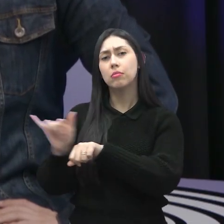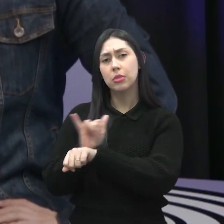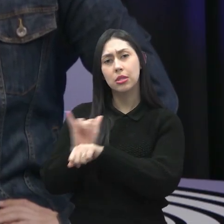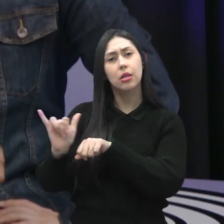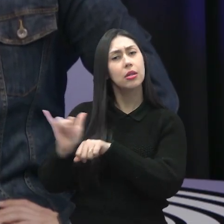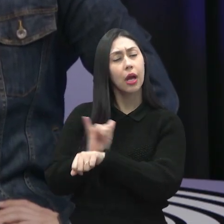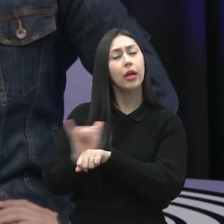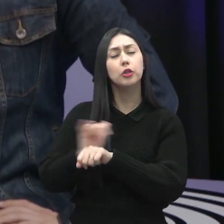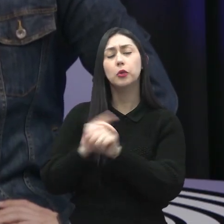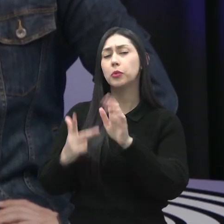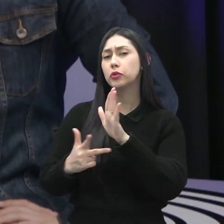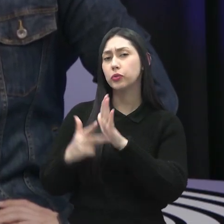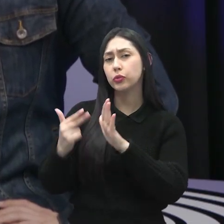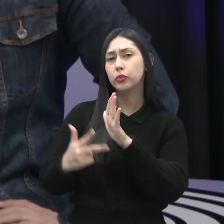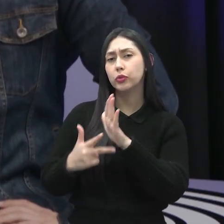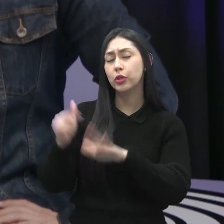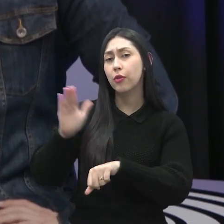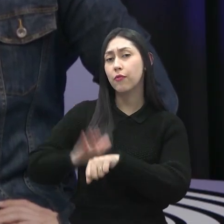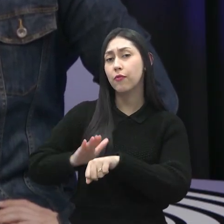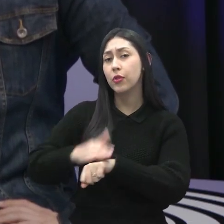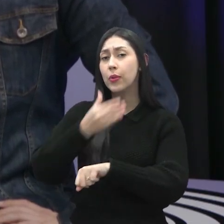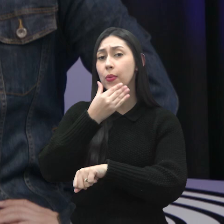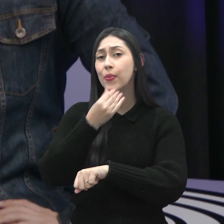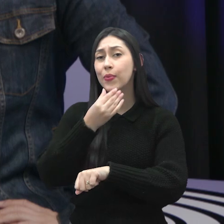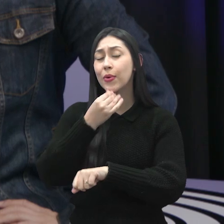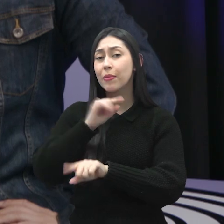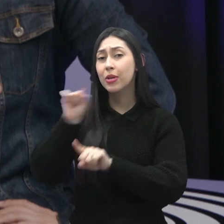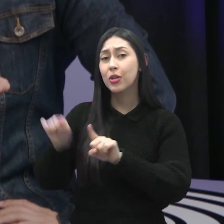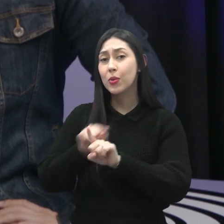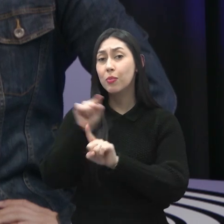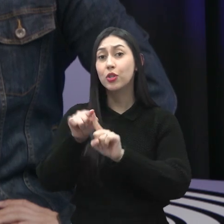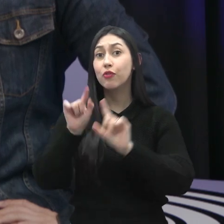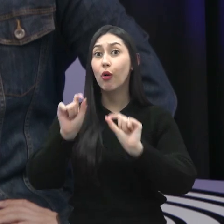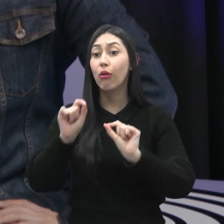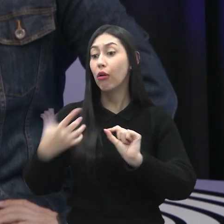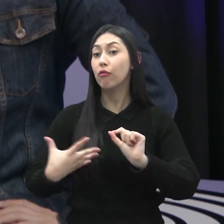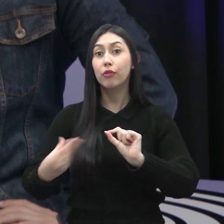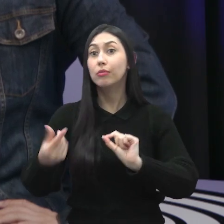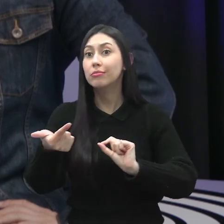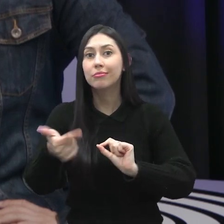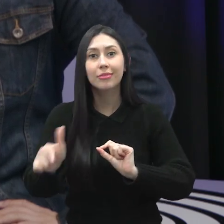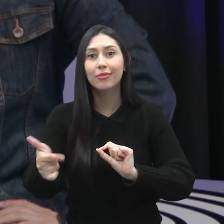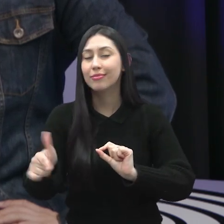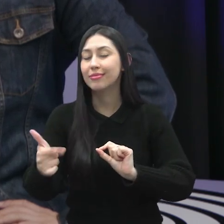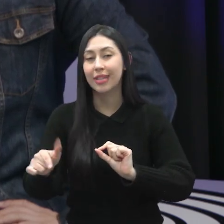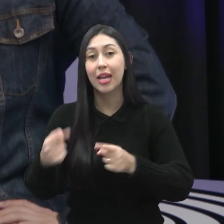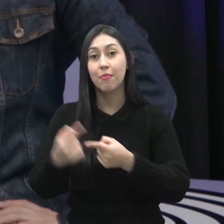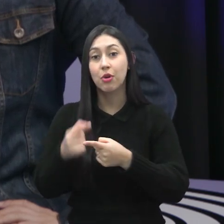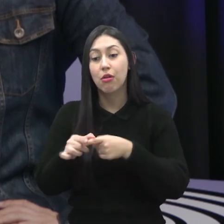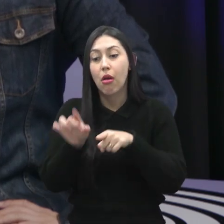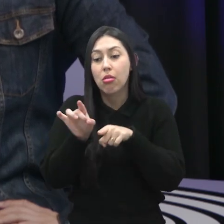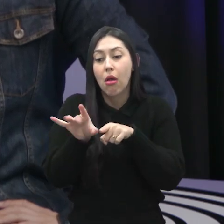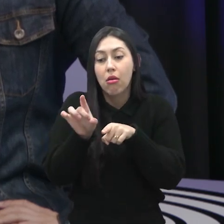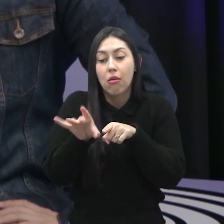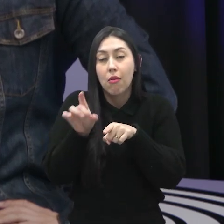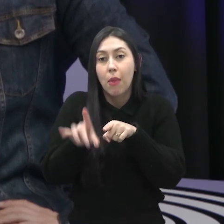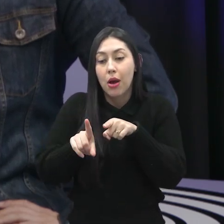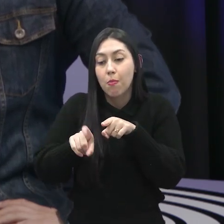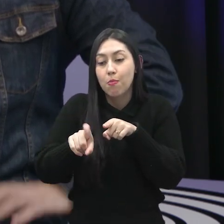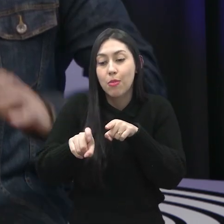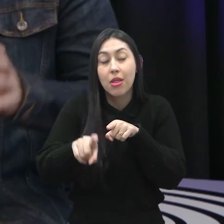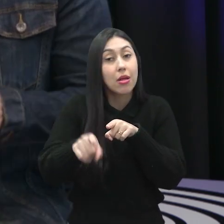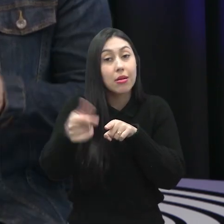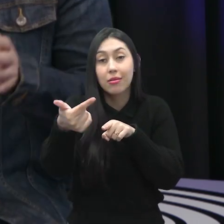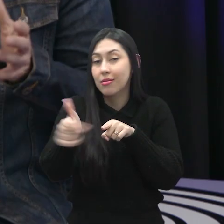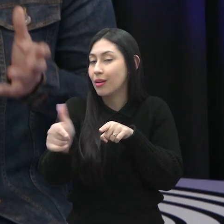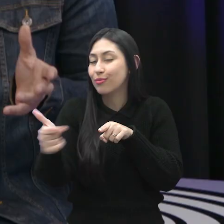É um procedimento cirúrgico feito em homens que visa a contracepção permanente, impedindo a passagem de espermatozoides para o sêmen, ou